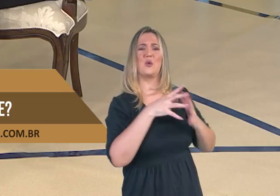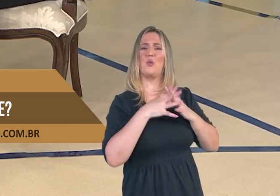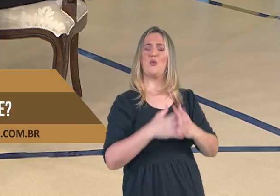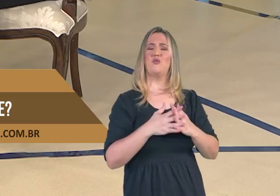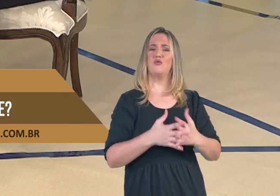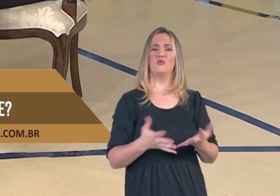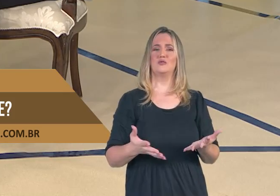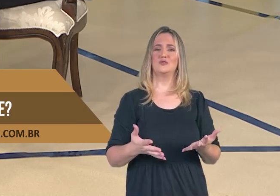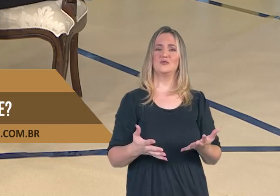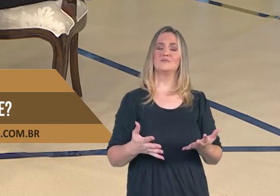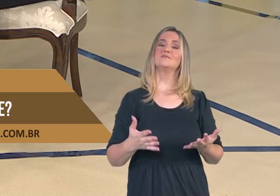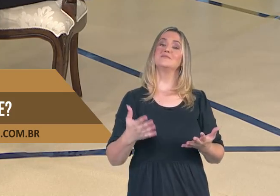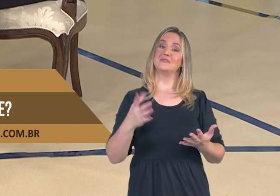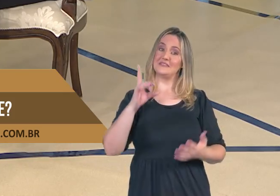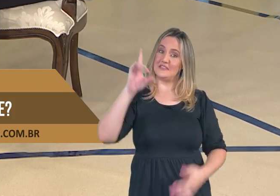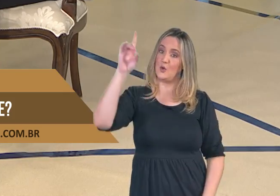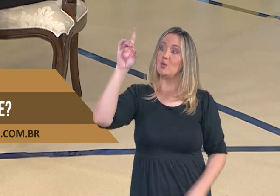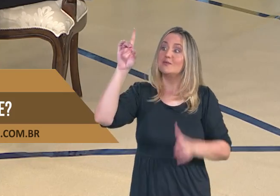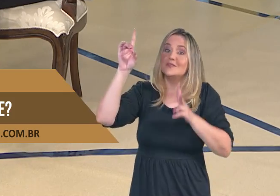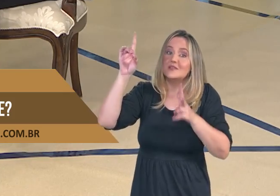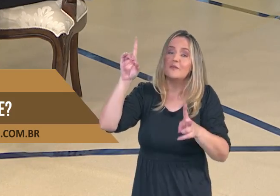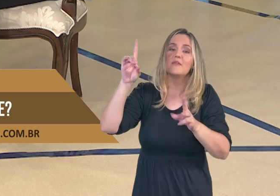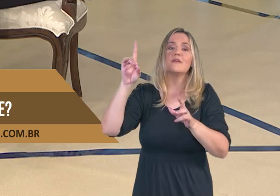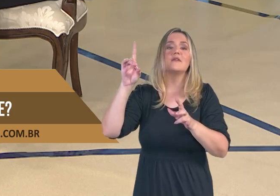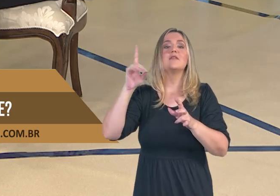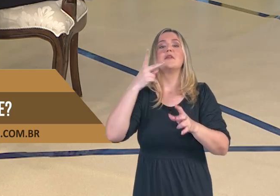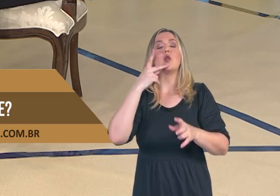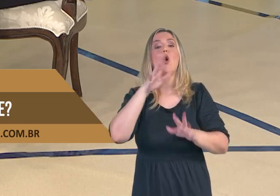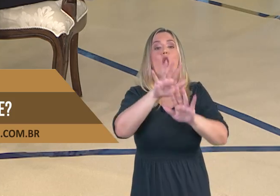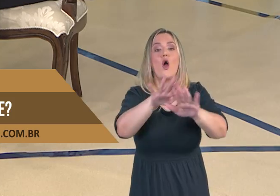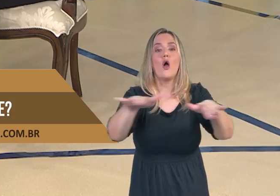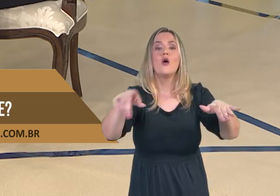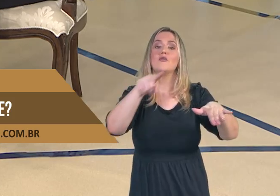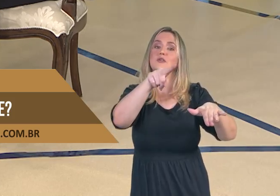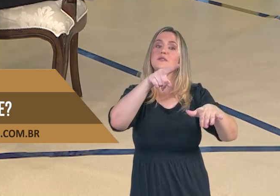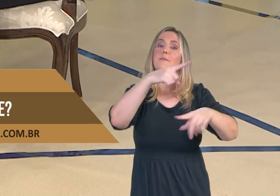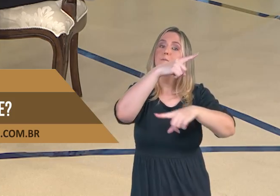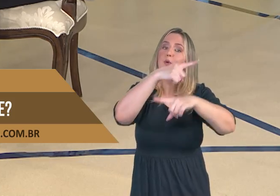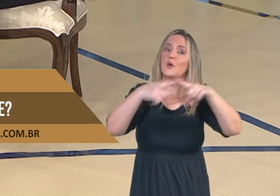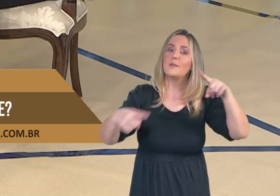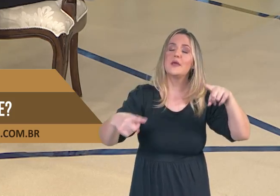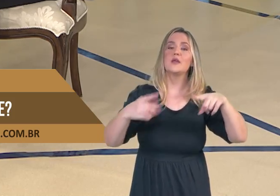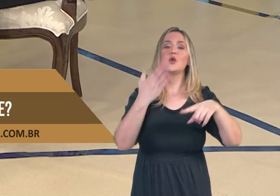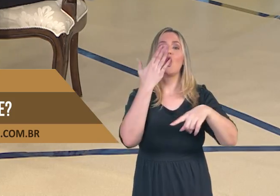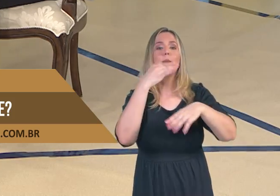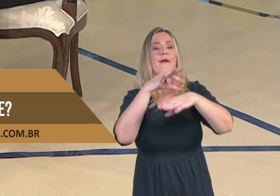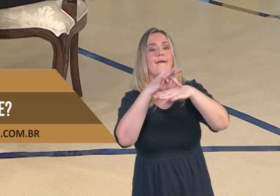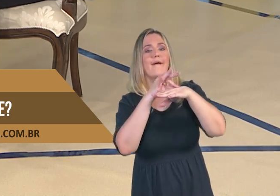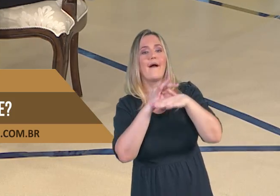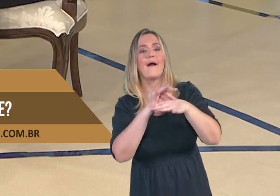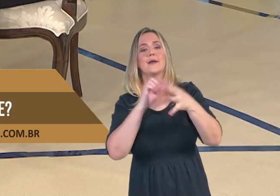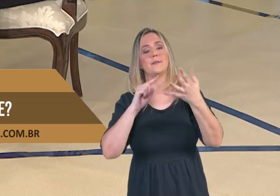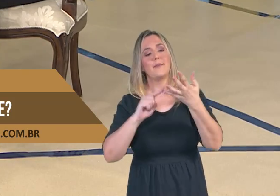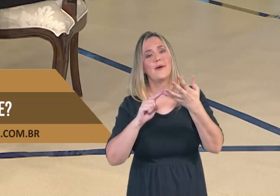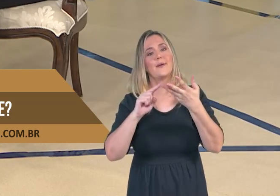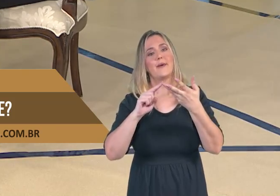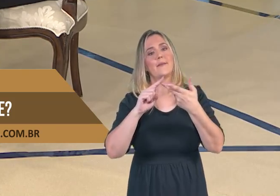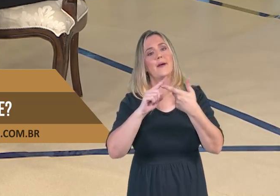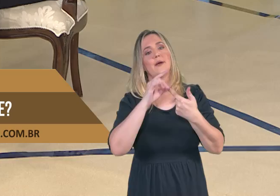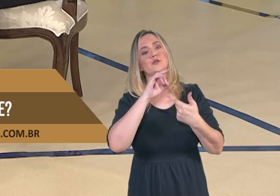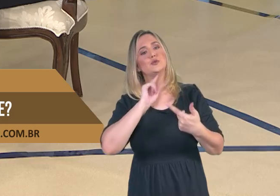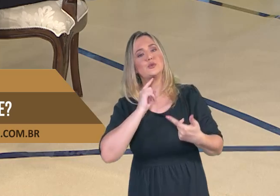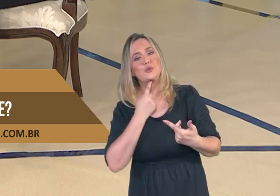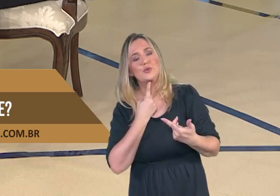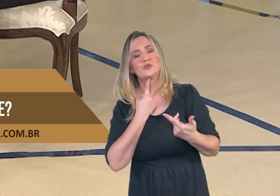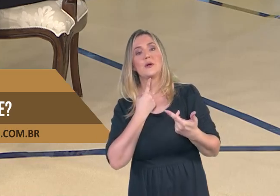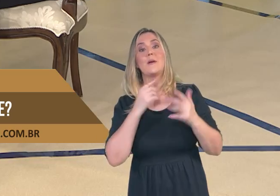a proibição de se comer algumas carnes viesse, de fato, de longa data, desde os dias de Moisés, também dos patriarcas,